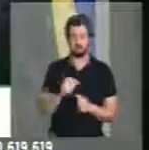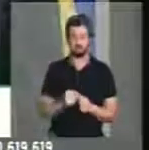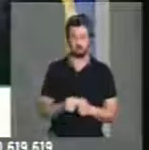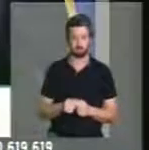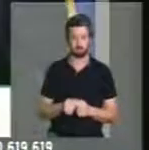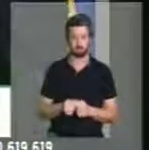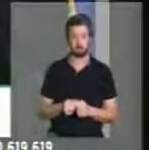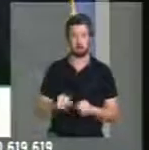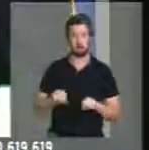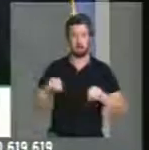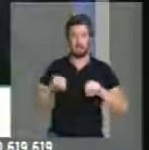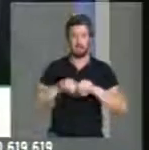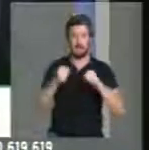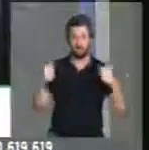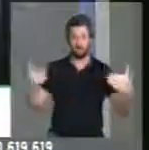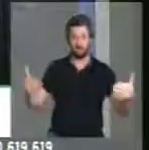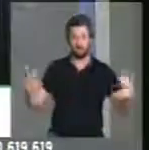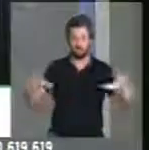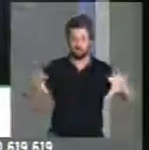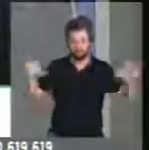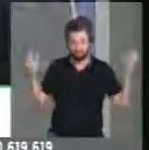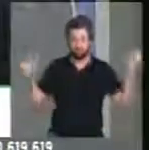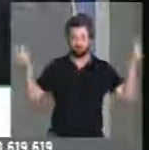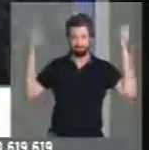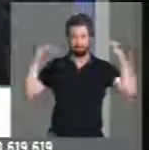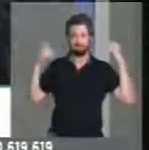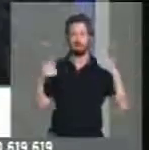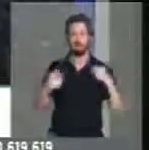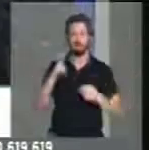quebrem o retrovisor, olhem para o Brasil, que